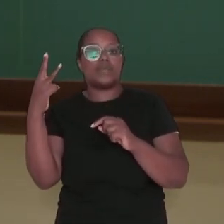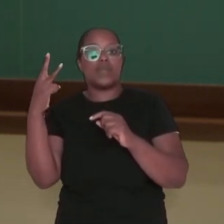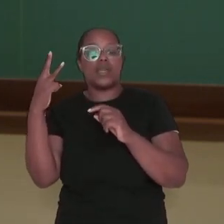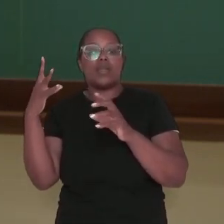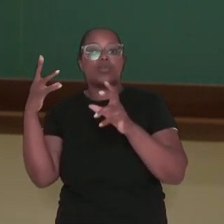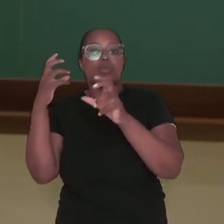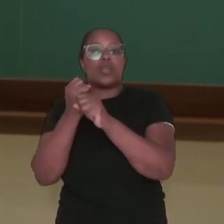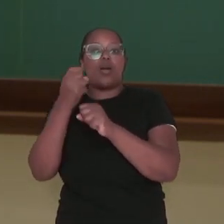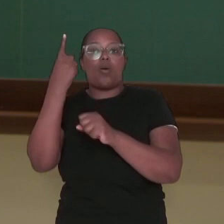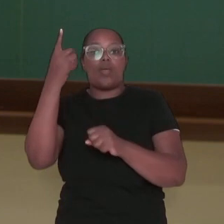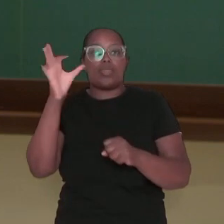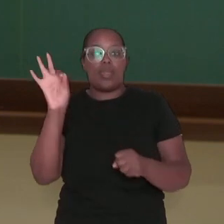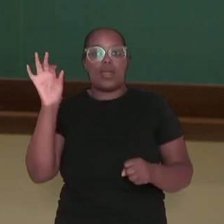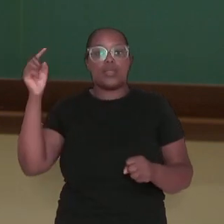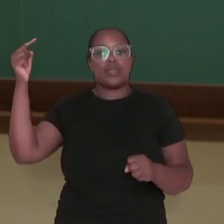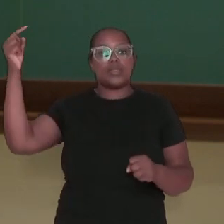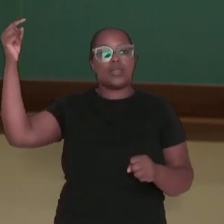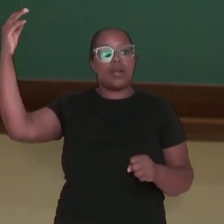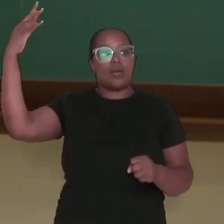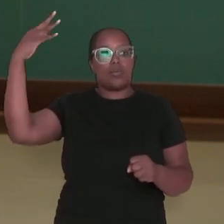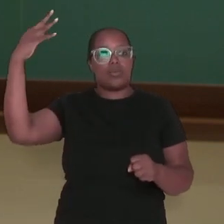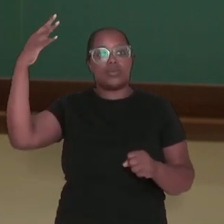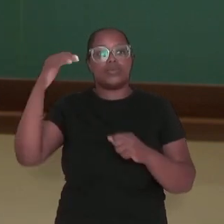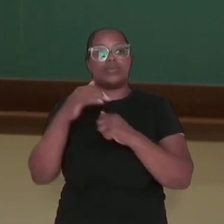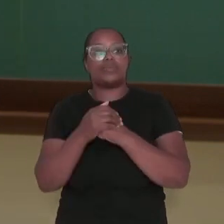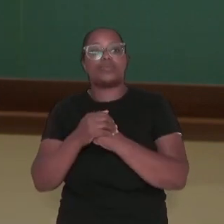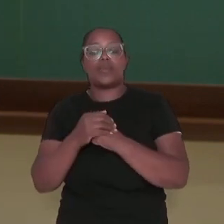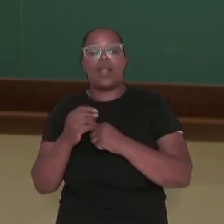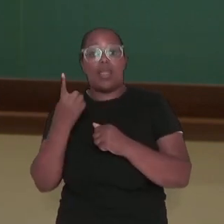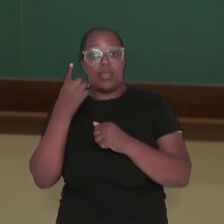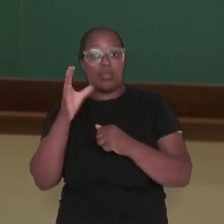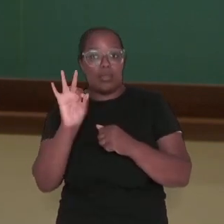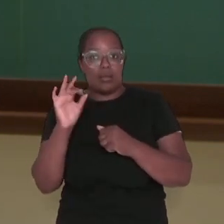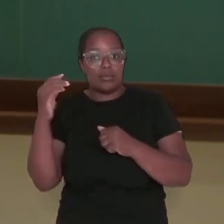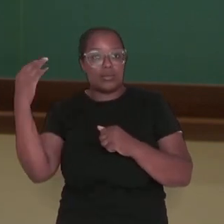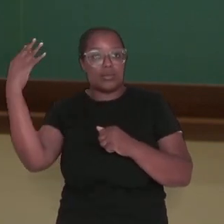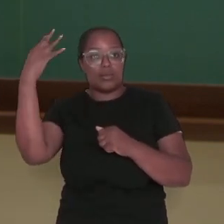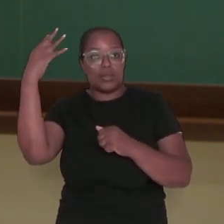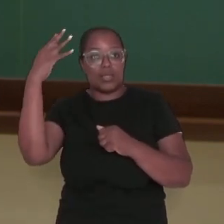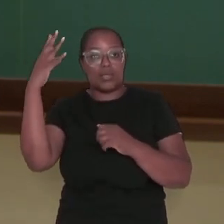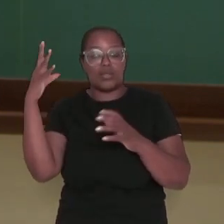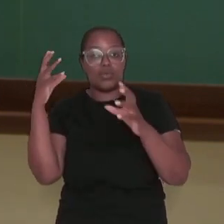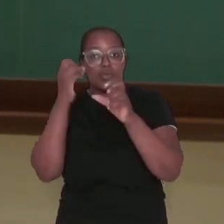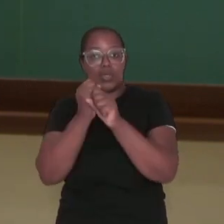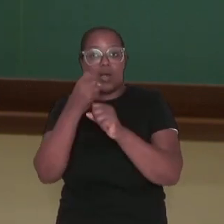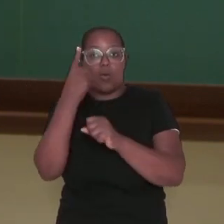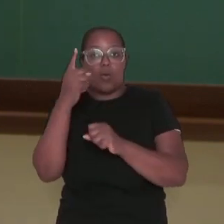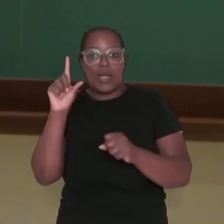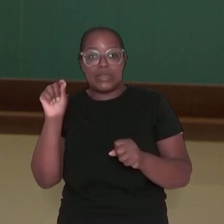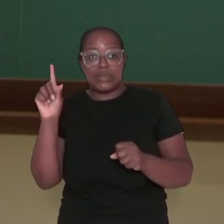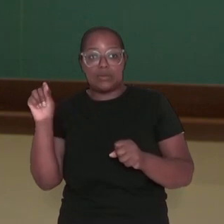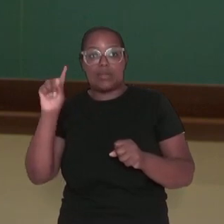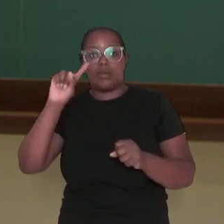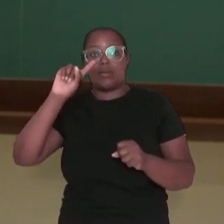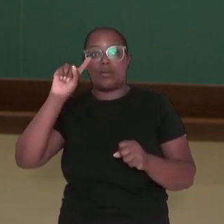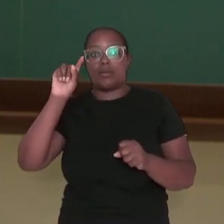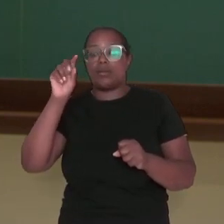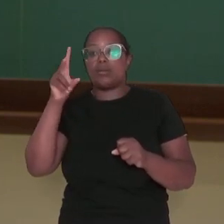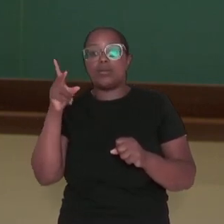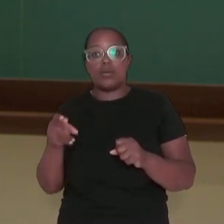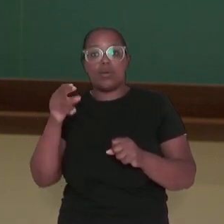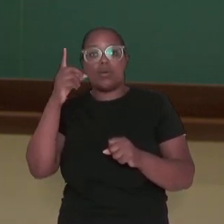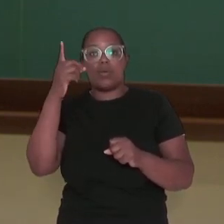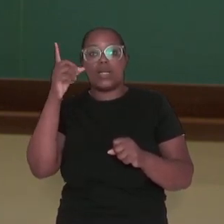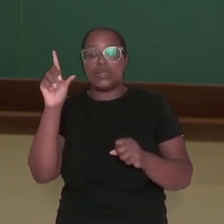elevado ao quadrado. Aí, novamente, 10 elevado ao quadrado, pessoal, é 100. Então, é 13,5